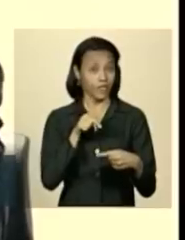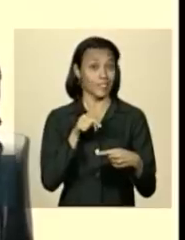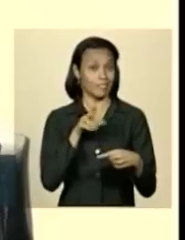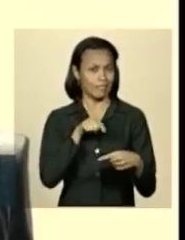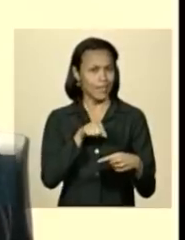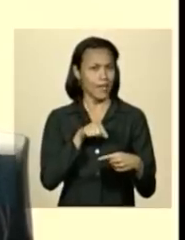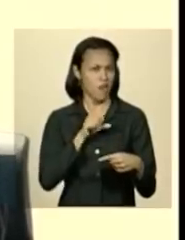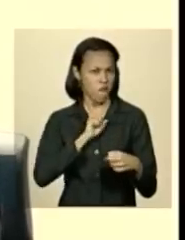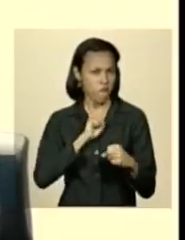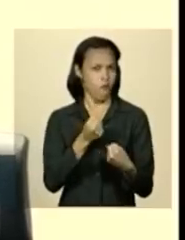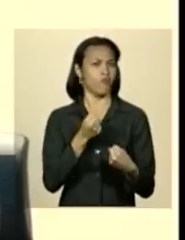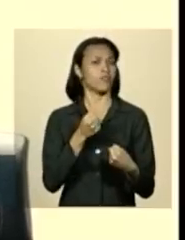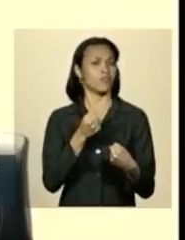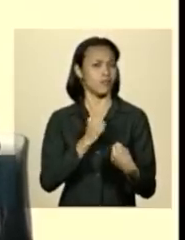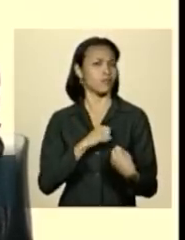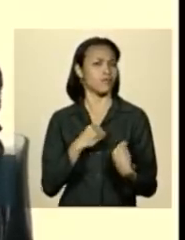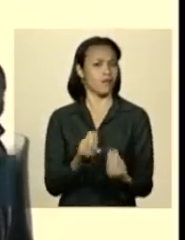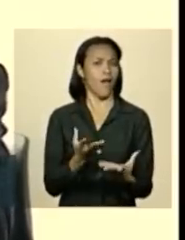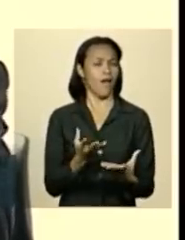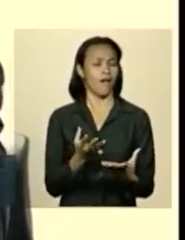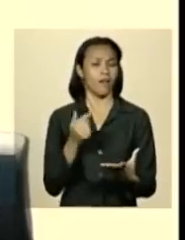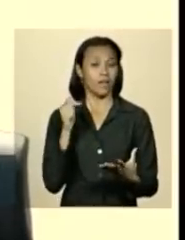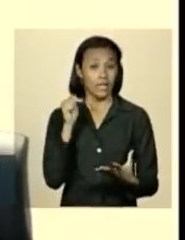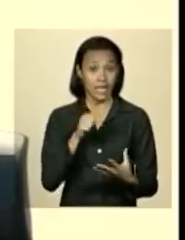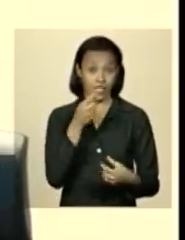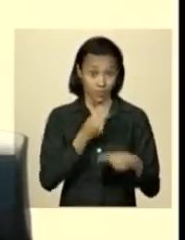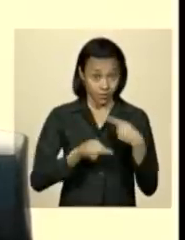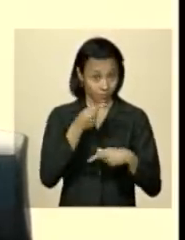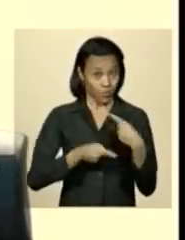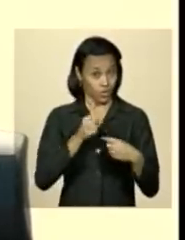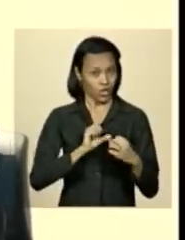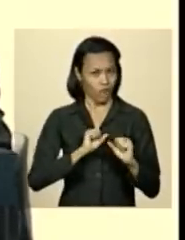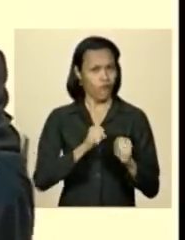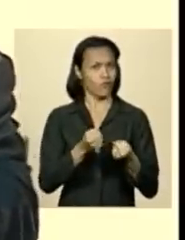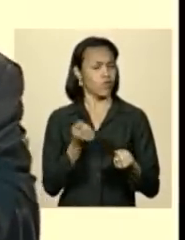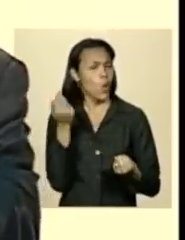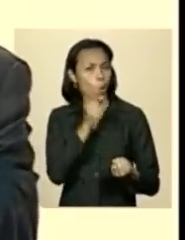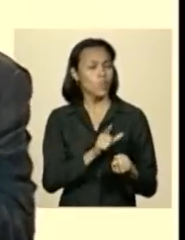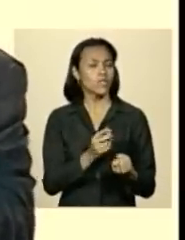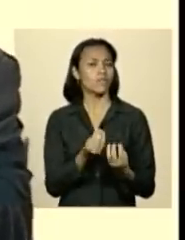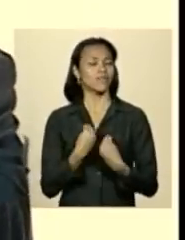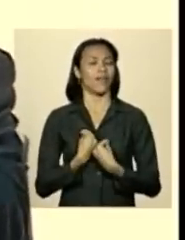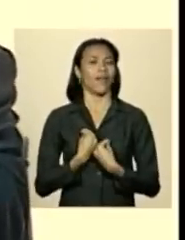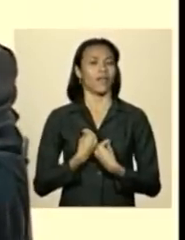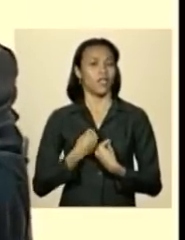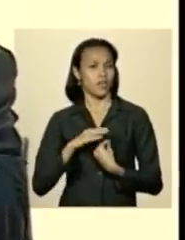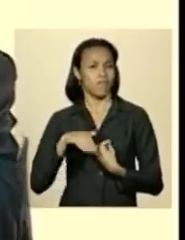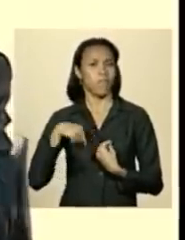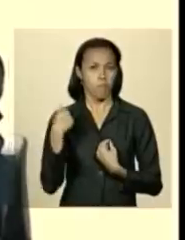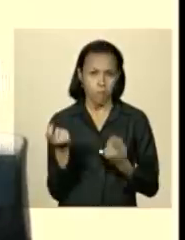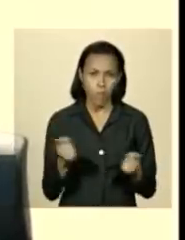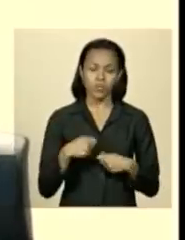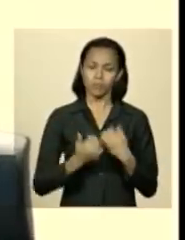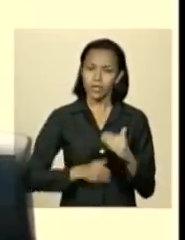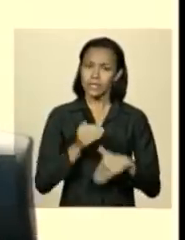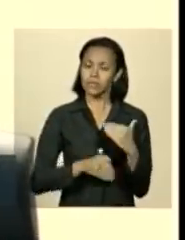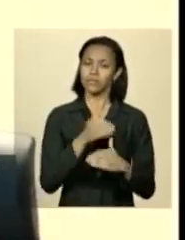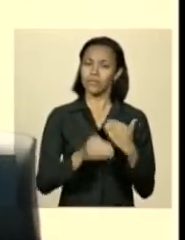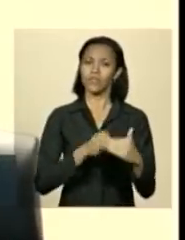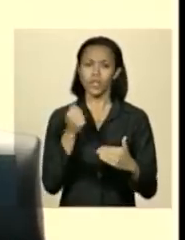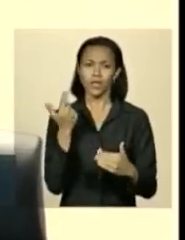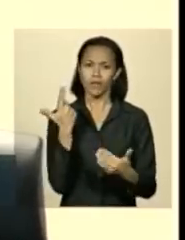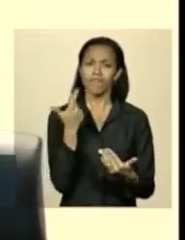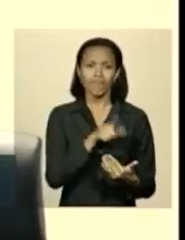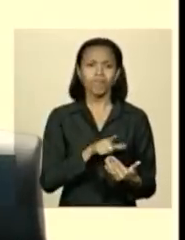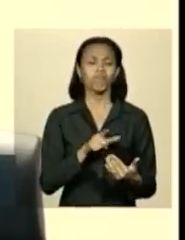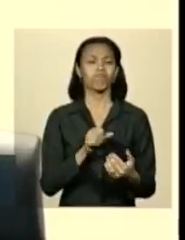acumulação de forças para que nesta acumulação de forças a gente possa crescentemente produzir mudanças estruturais